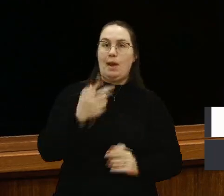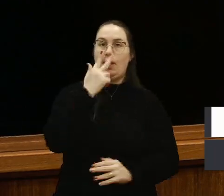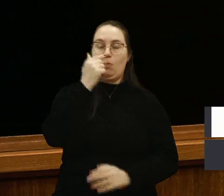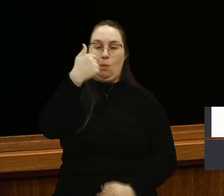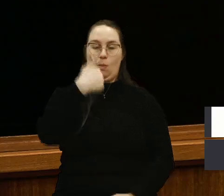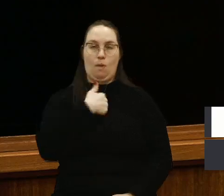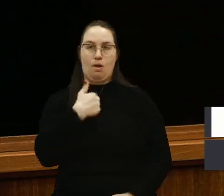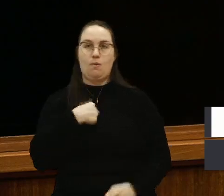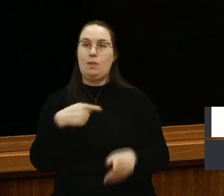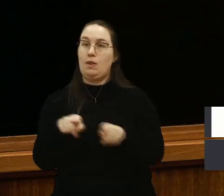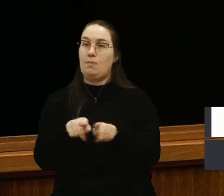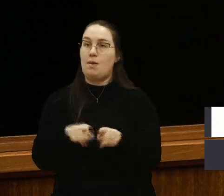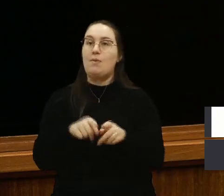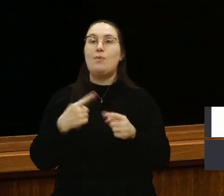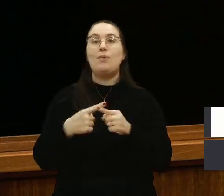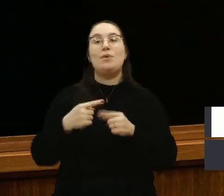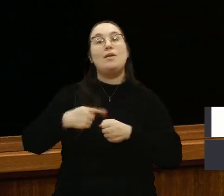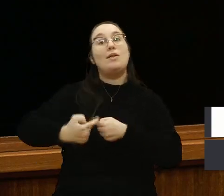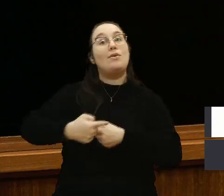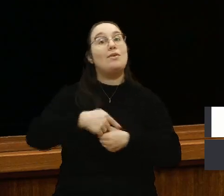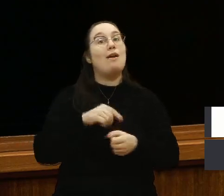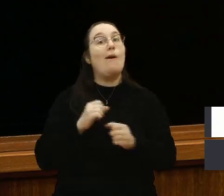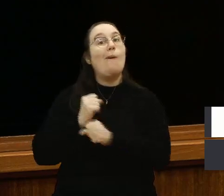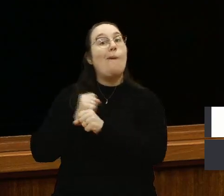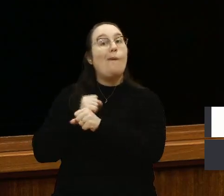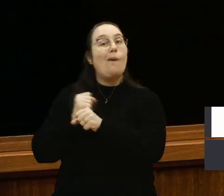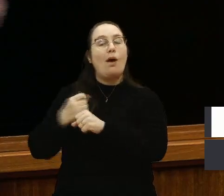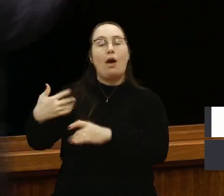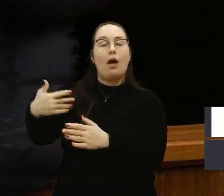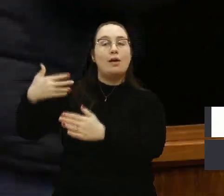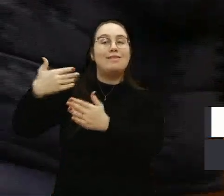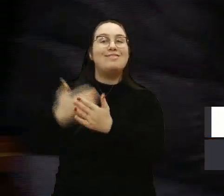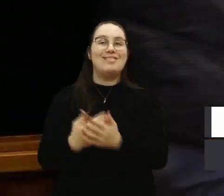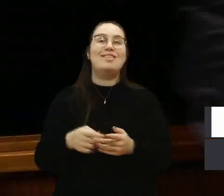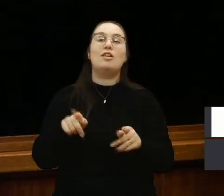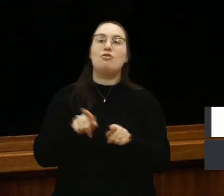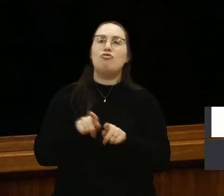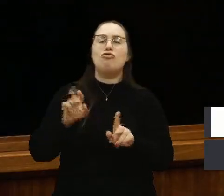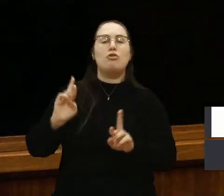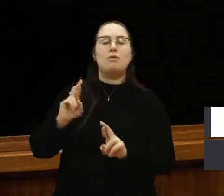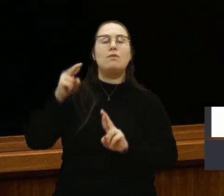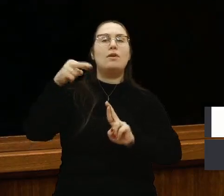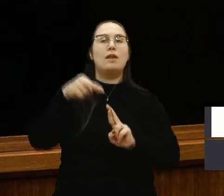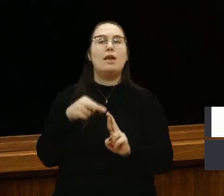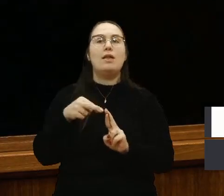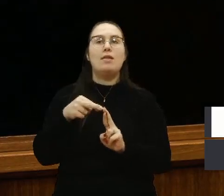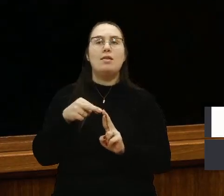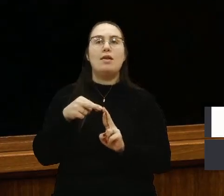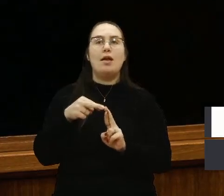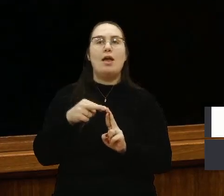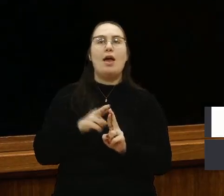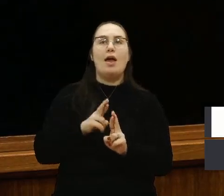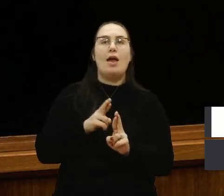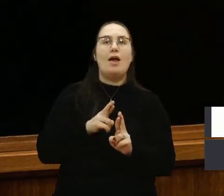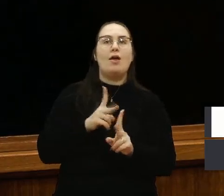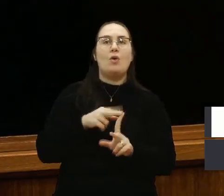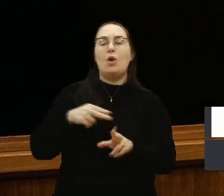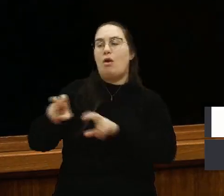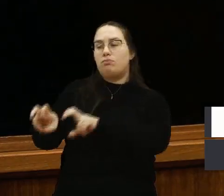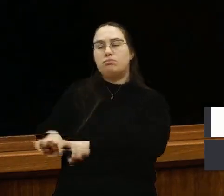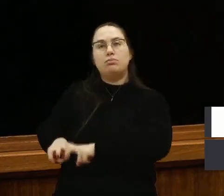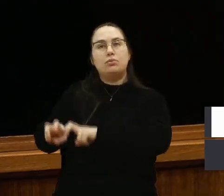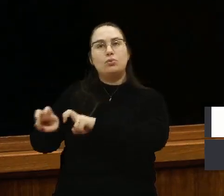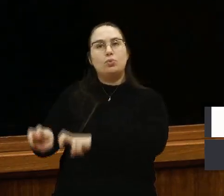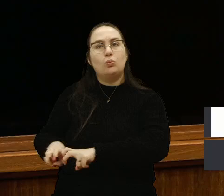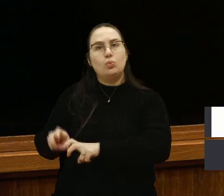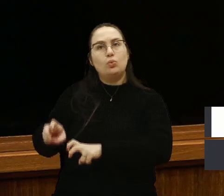eu, porque a nossa cidade, né, construiu uma trajetória de referências, né, na pequena agricultura,